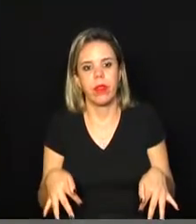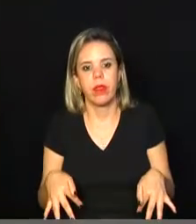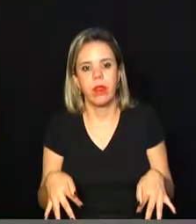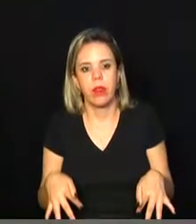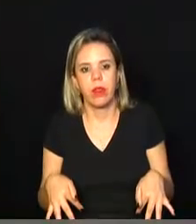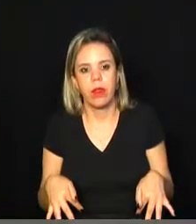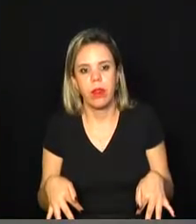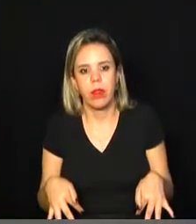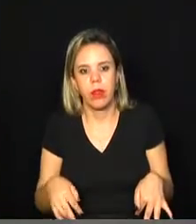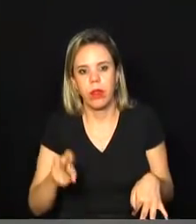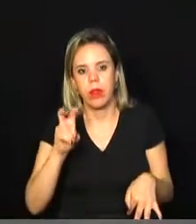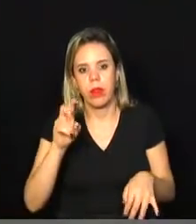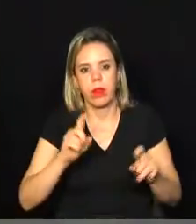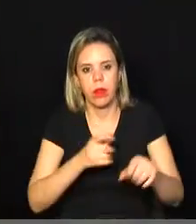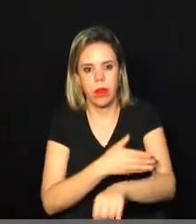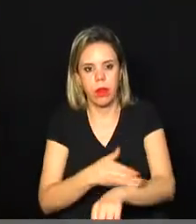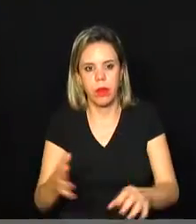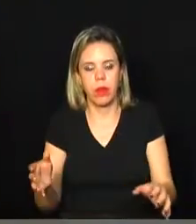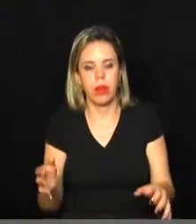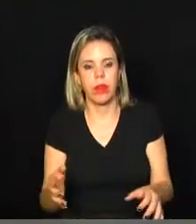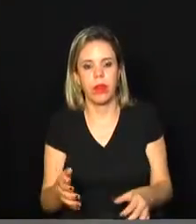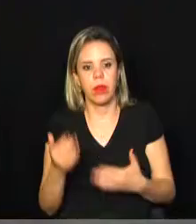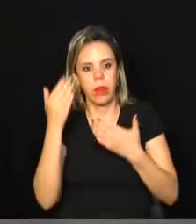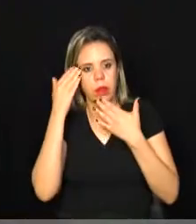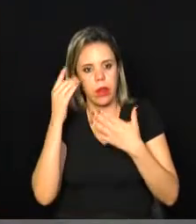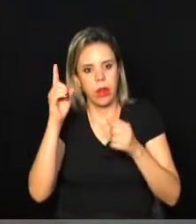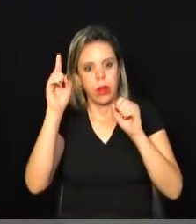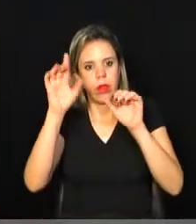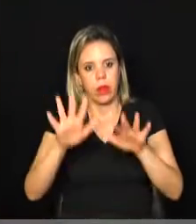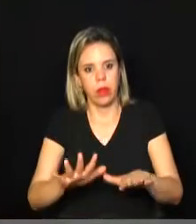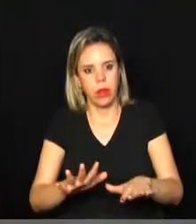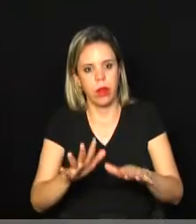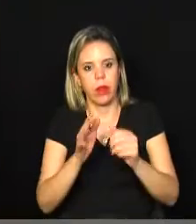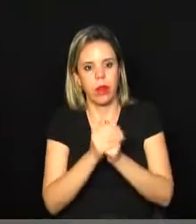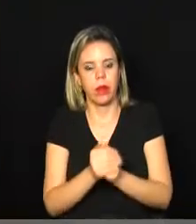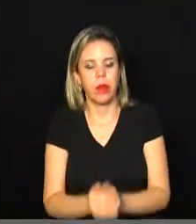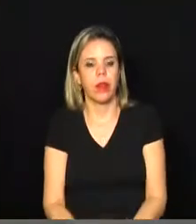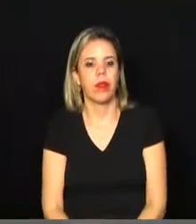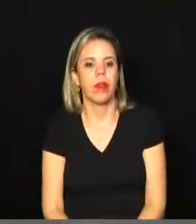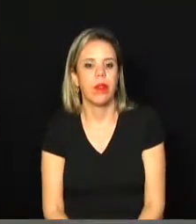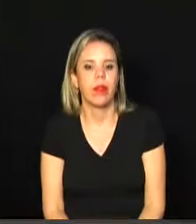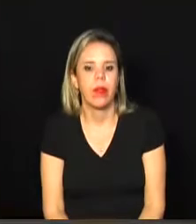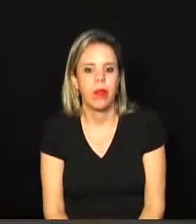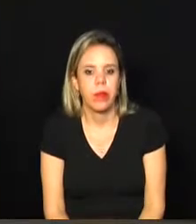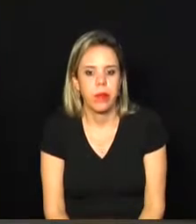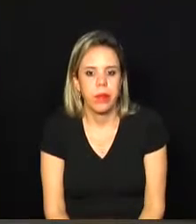a quinta reunião ordinária Muito obrigado Deus continue nos abençoando